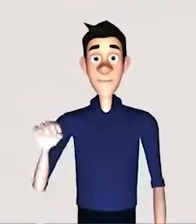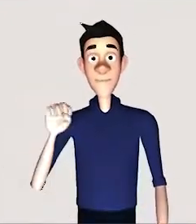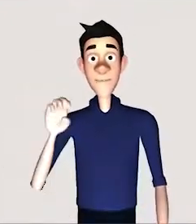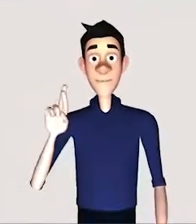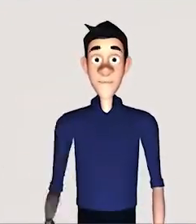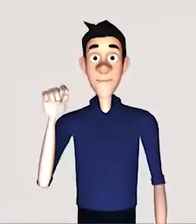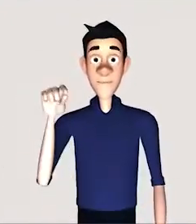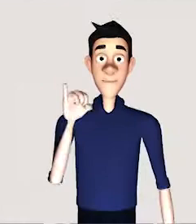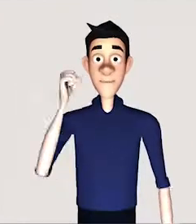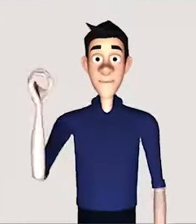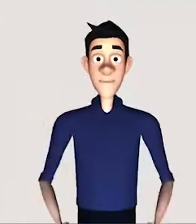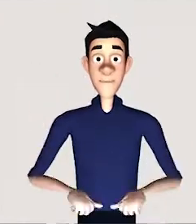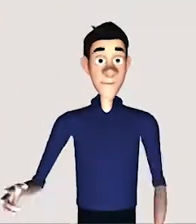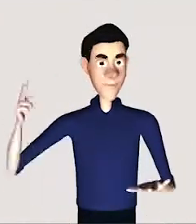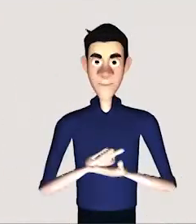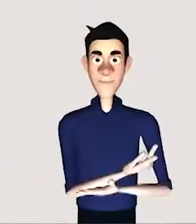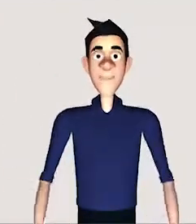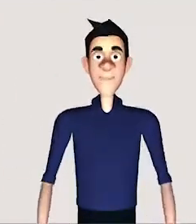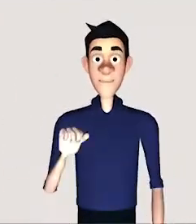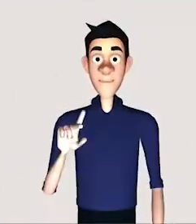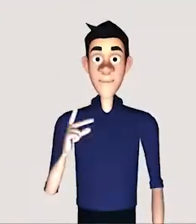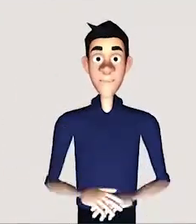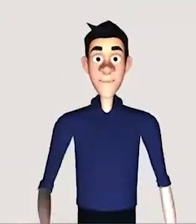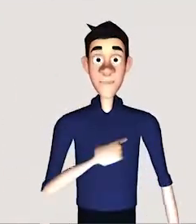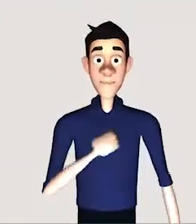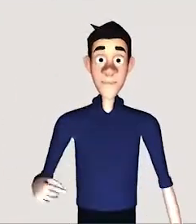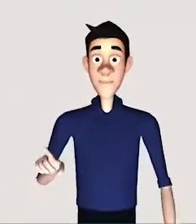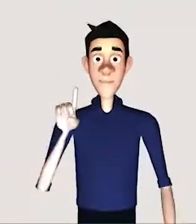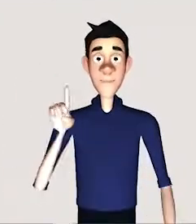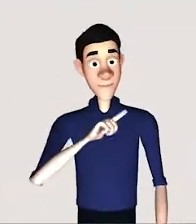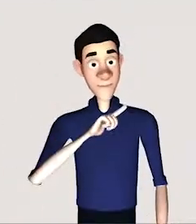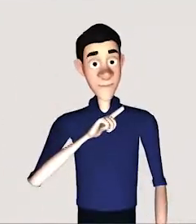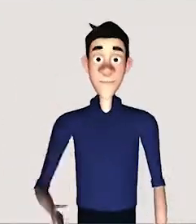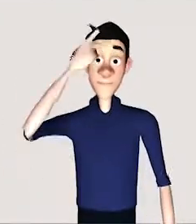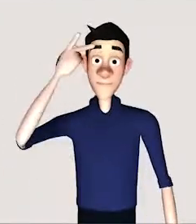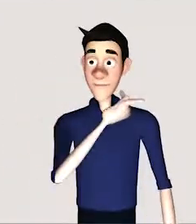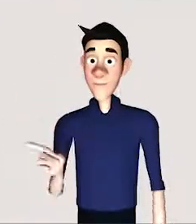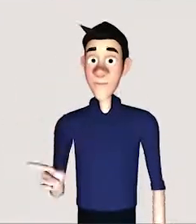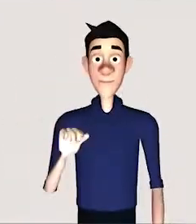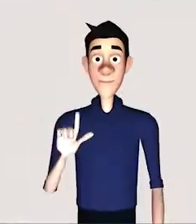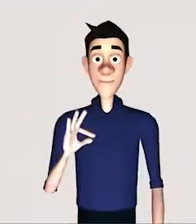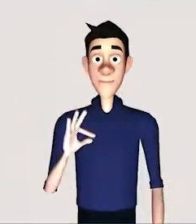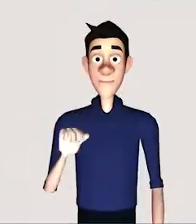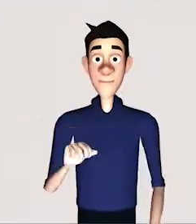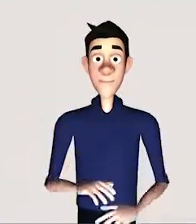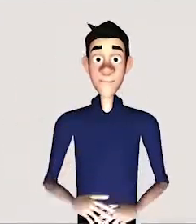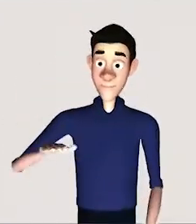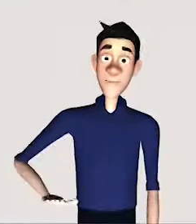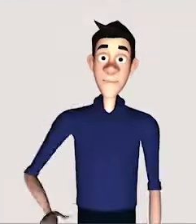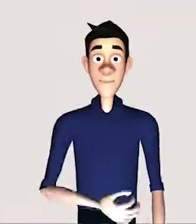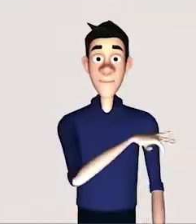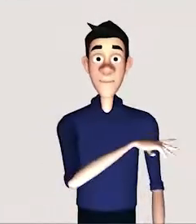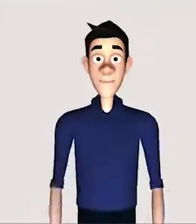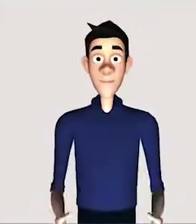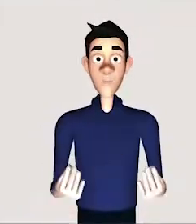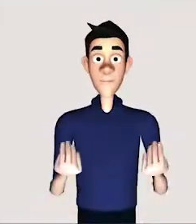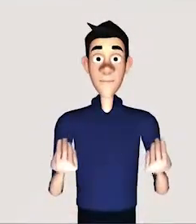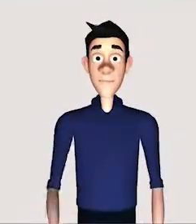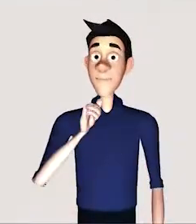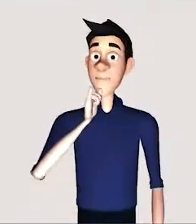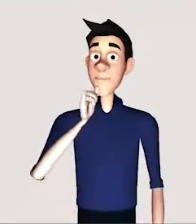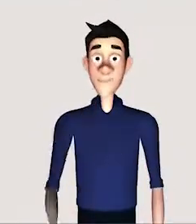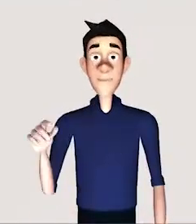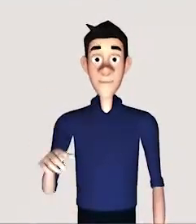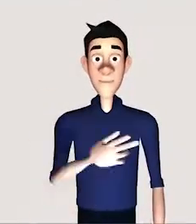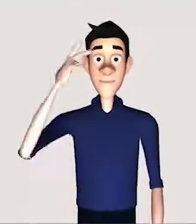algumas hipóteses. Então, você pode ter algumas hipóteses a respeito da situação que você vê aí na sua instituição. E aí, por último,